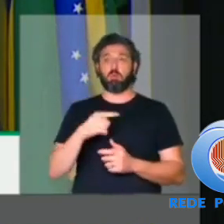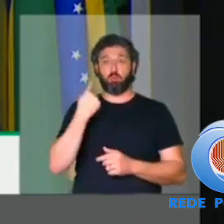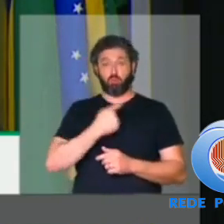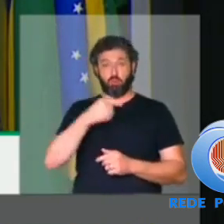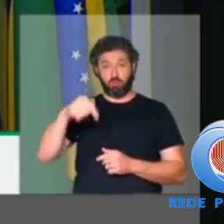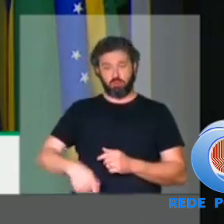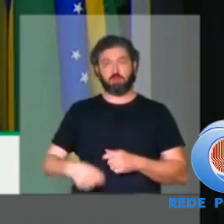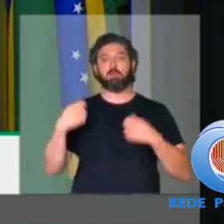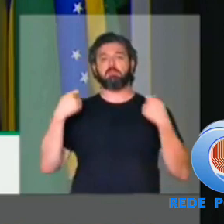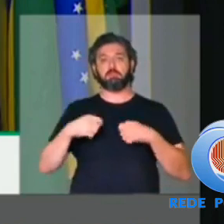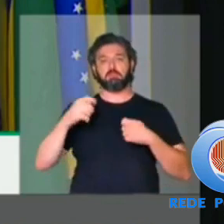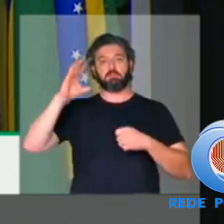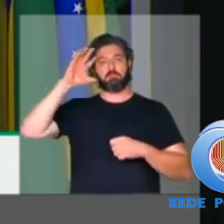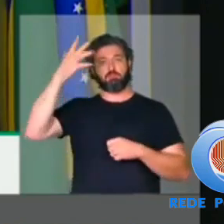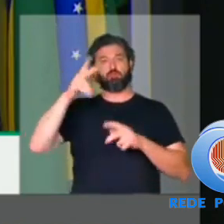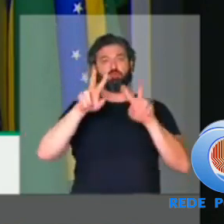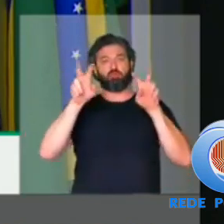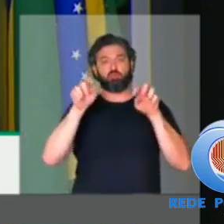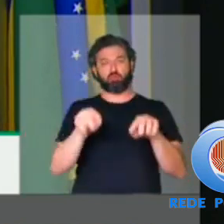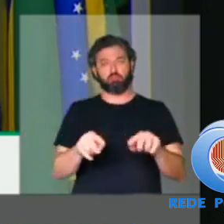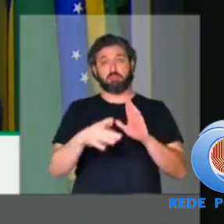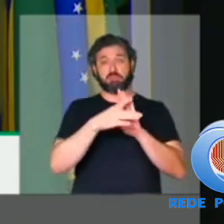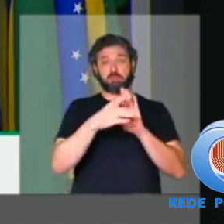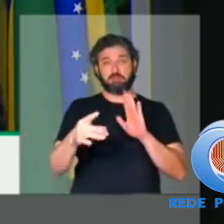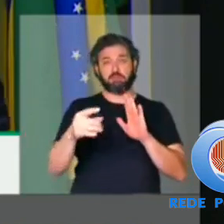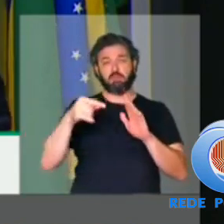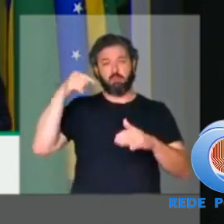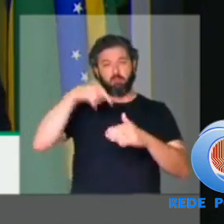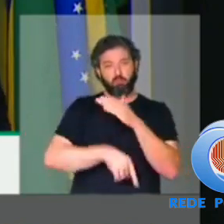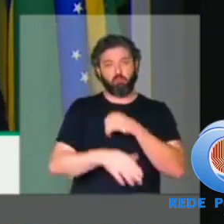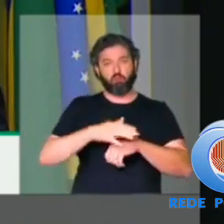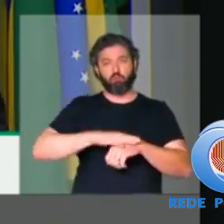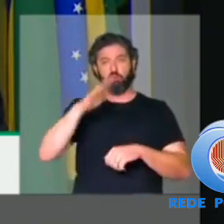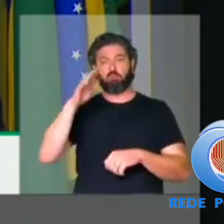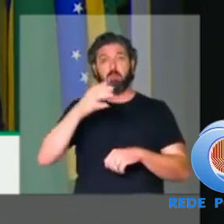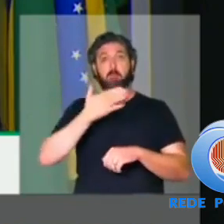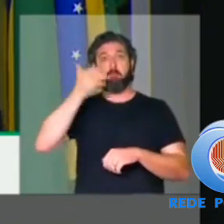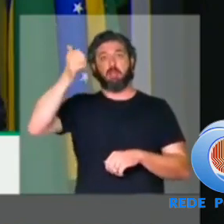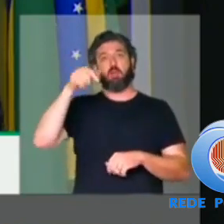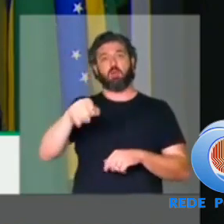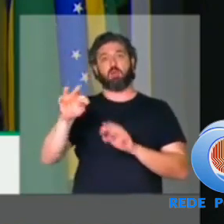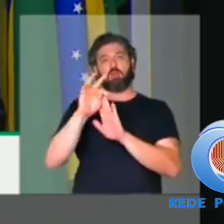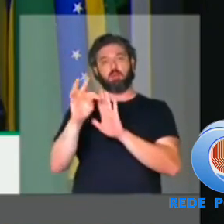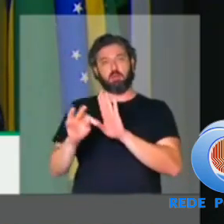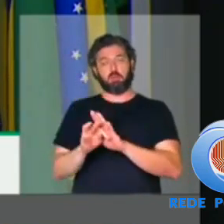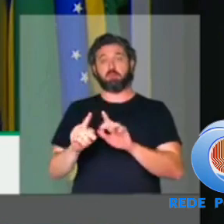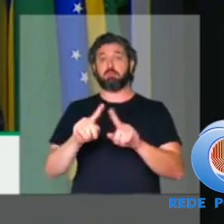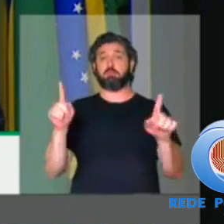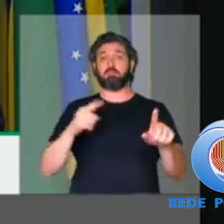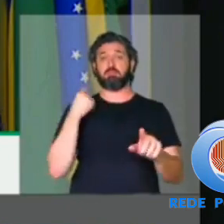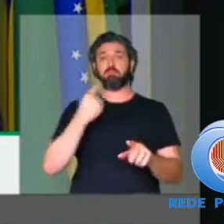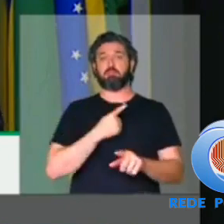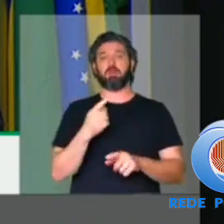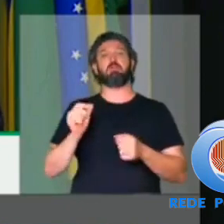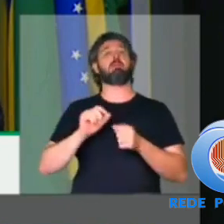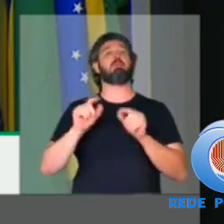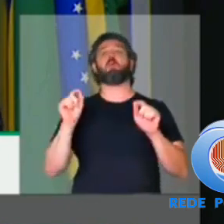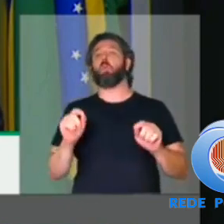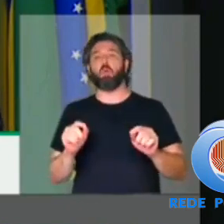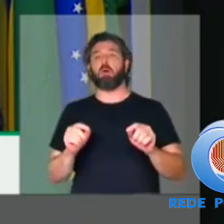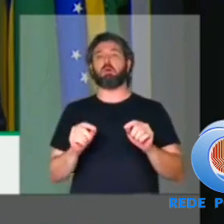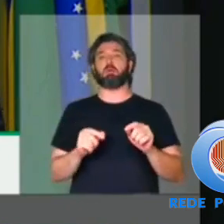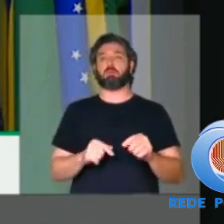aqui precisamos deliberar sobre ela, que os destaques possam apurar melhor, ainda mais o texto, mas que nós aqui